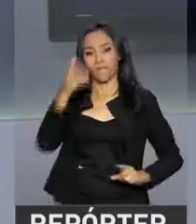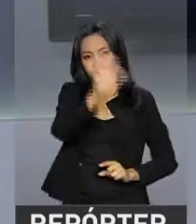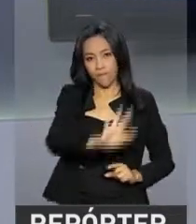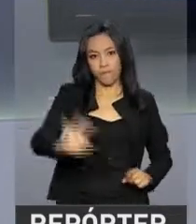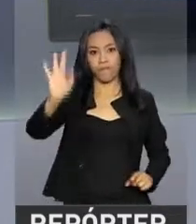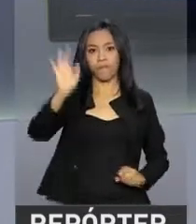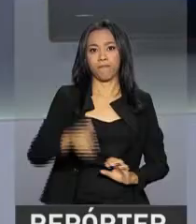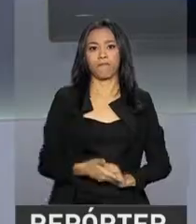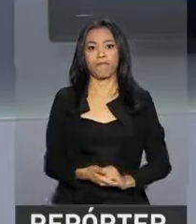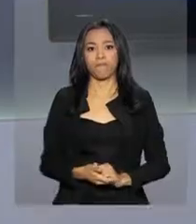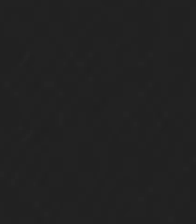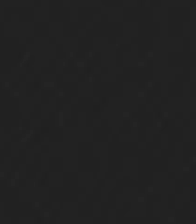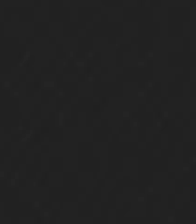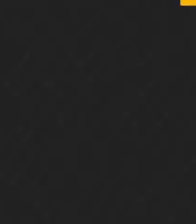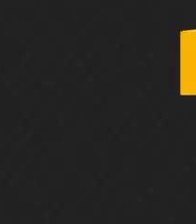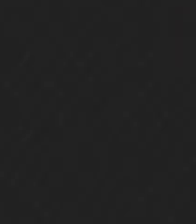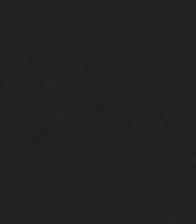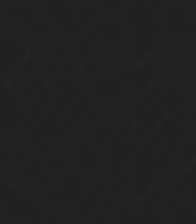federal